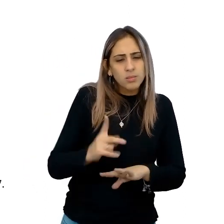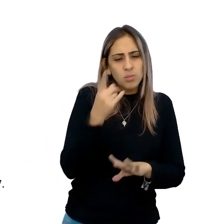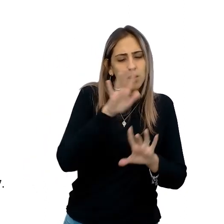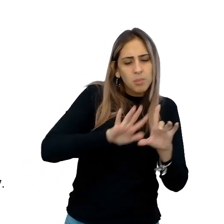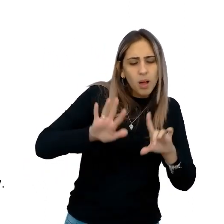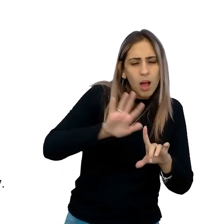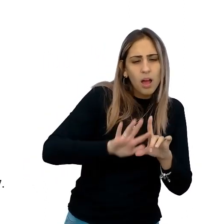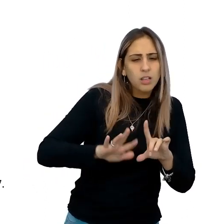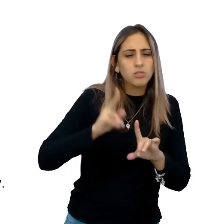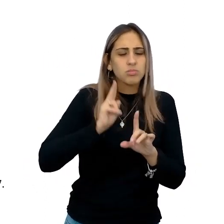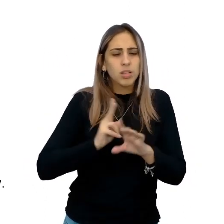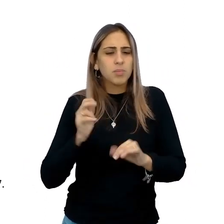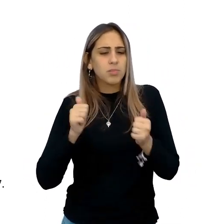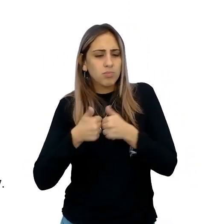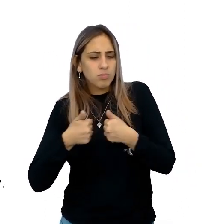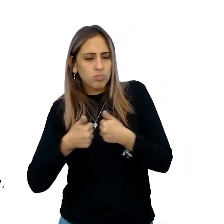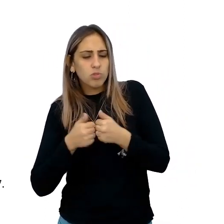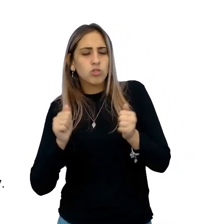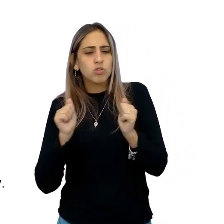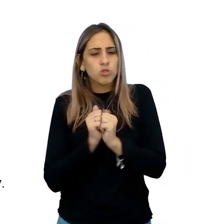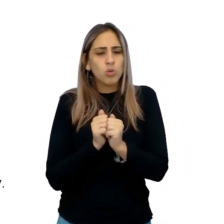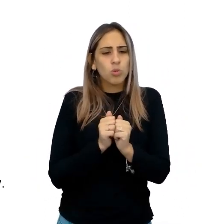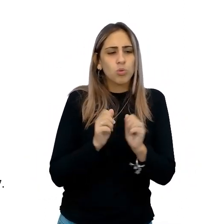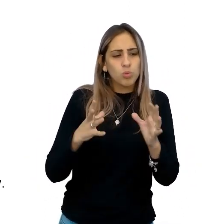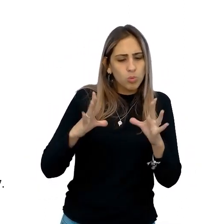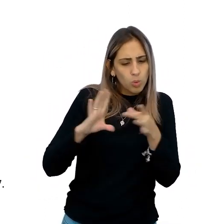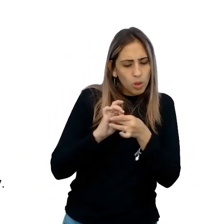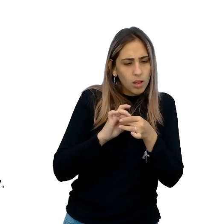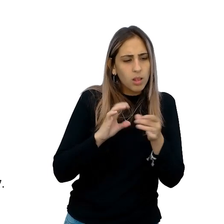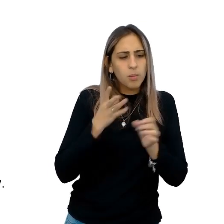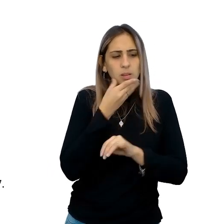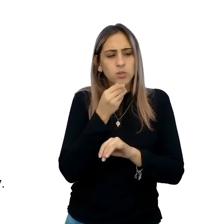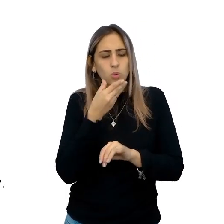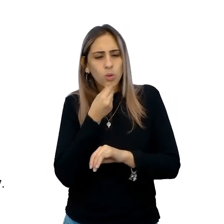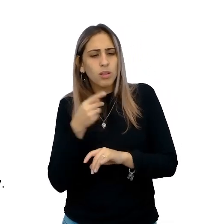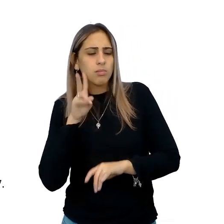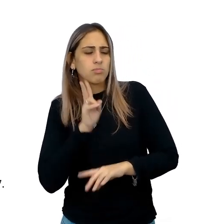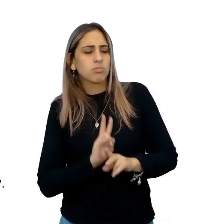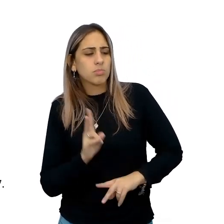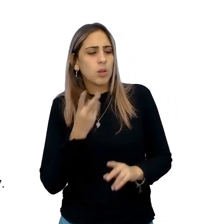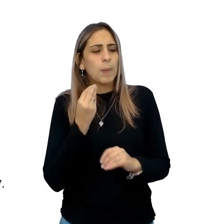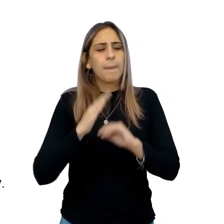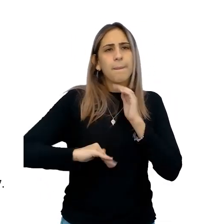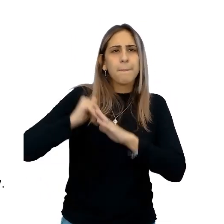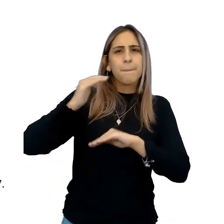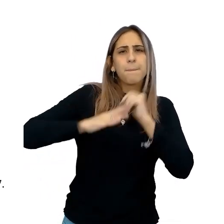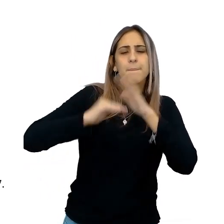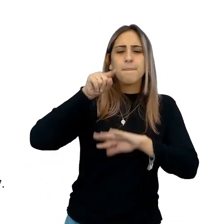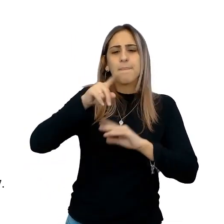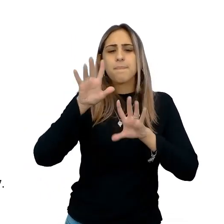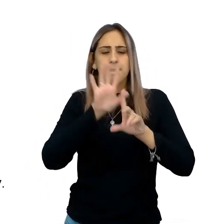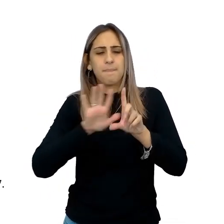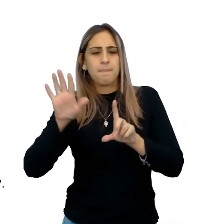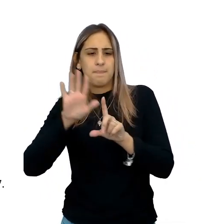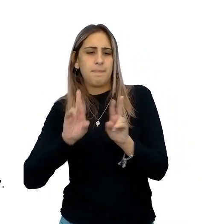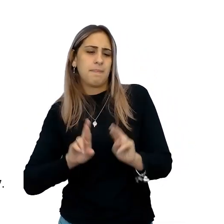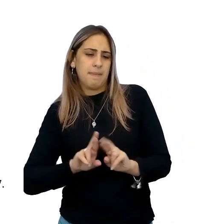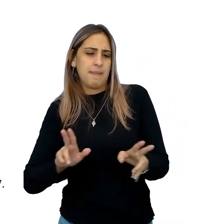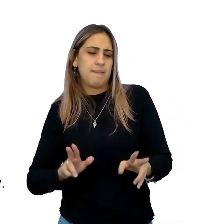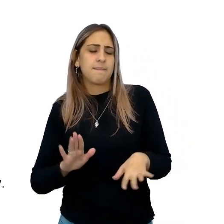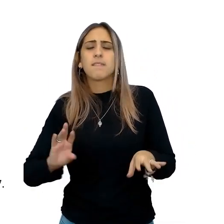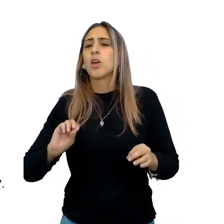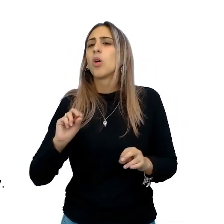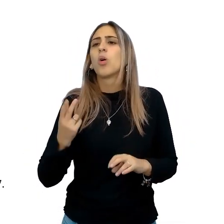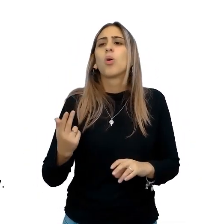imagem geralmente associada à masculina, né? Então, quer dizer, como que a gente pode ir desconstruindo essas imagens estereotipadas? Ou